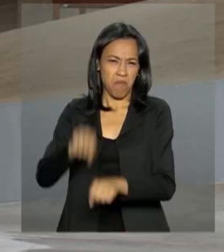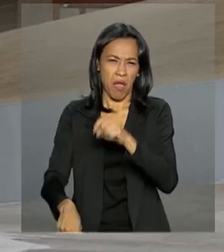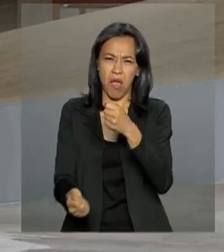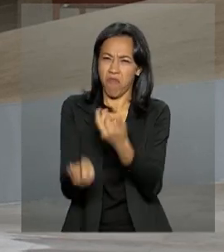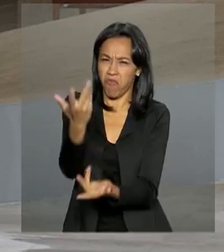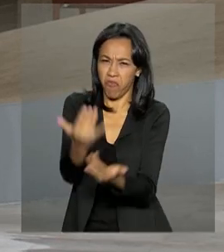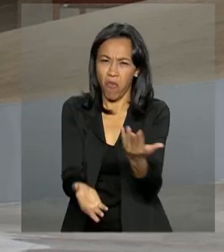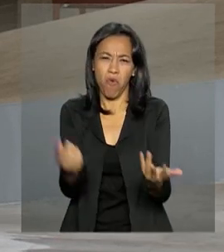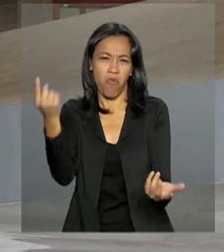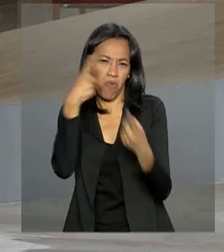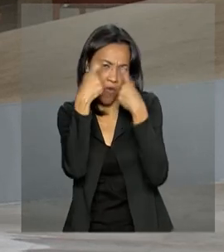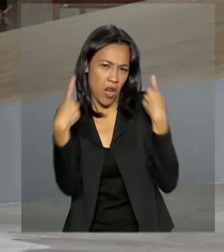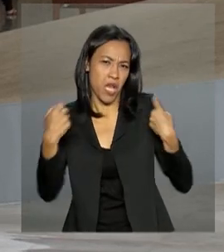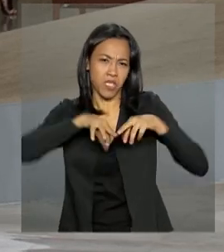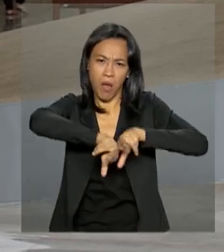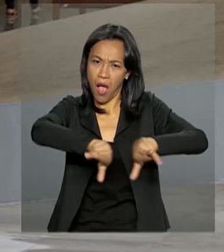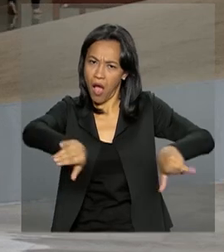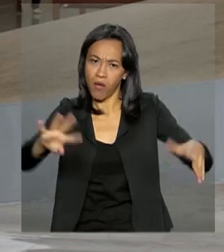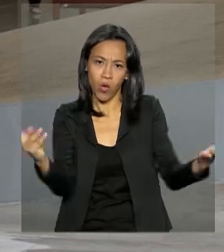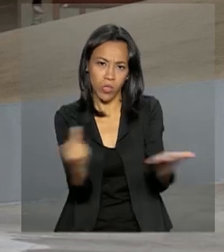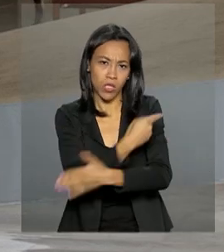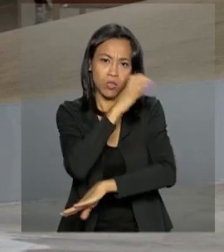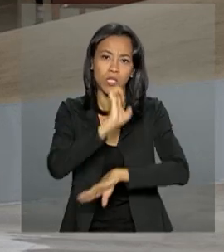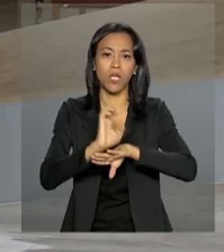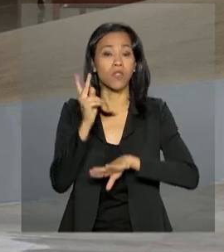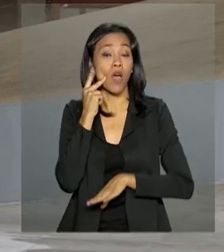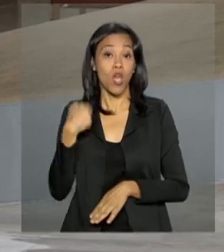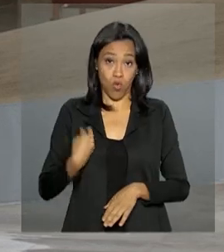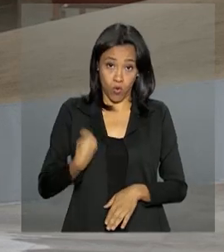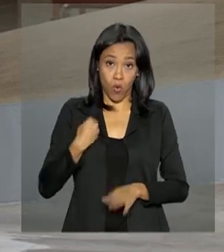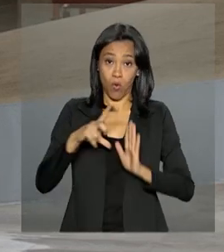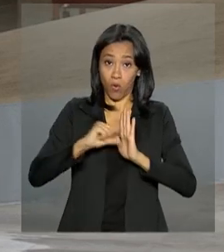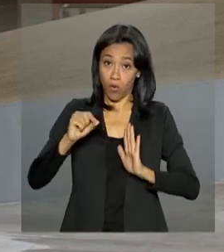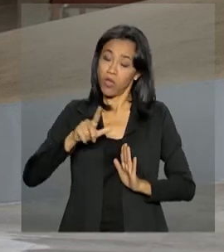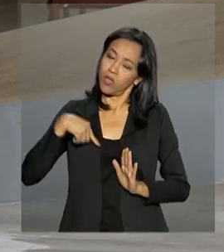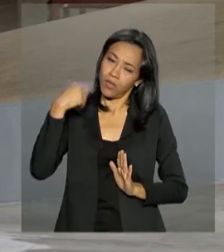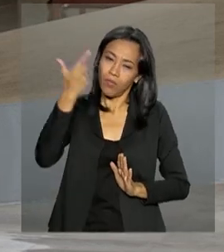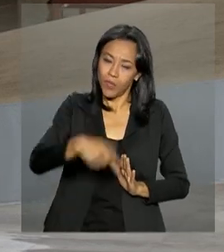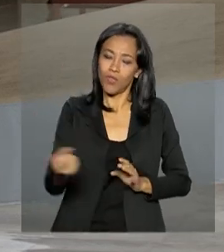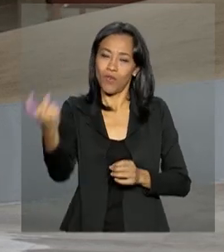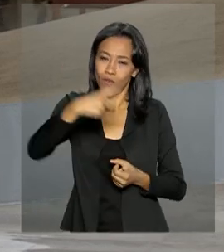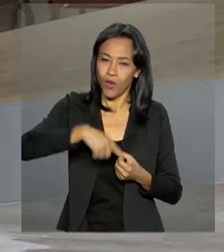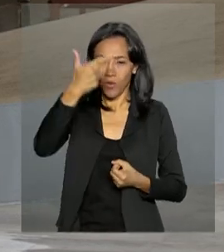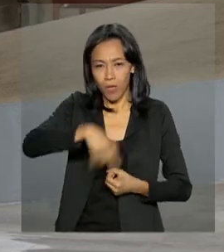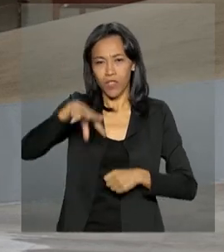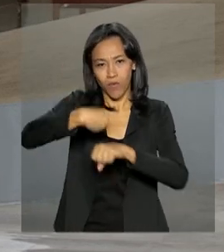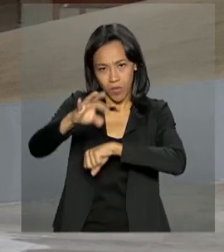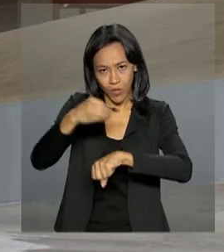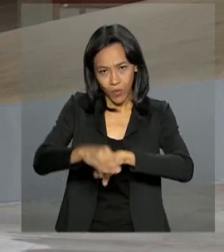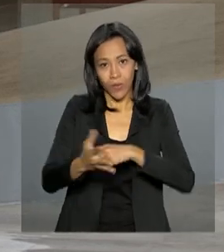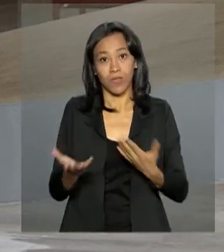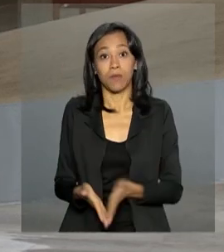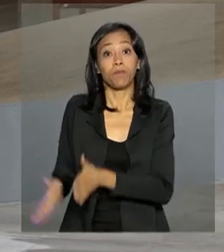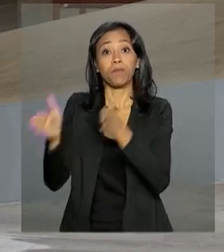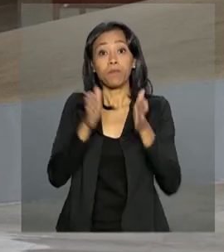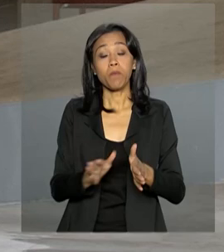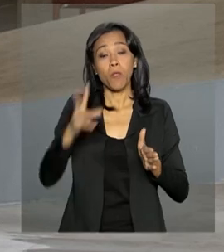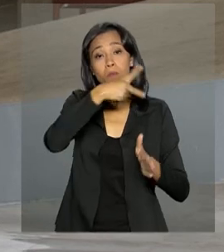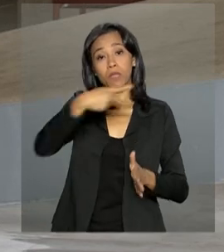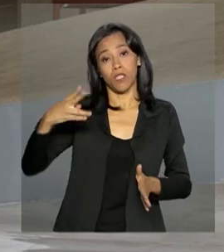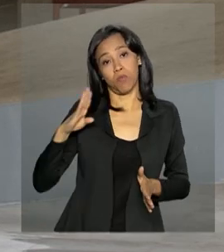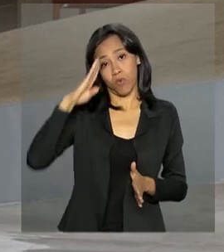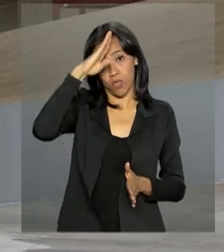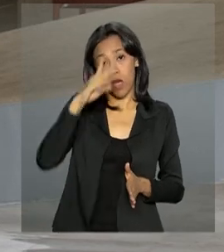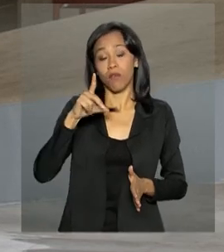do Ceará. Eu estou aqui no Palácio do Planalto e volto a qualquer momento com mais informações desta quinta-feira. O presidente Jair Bolsonaro